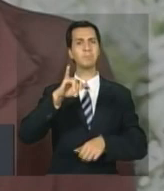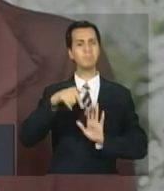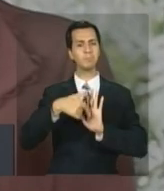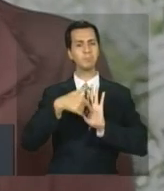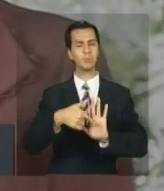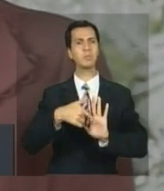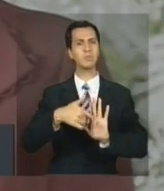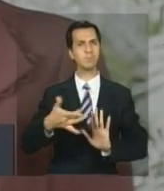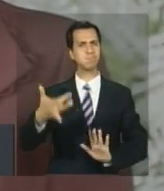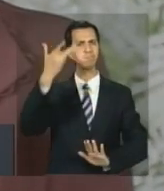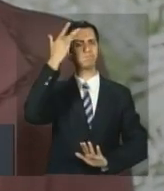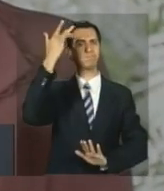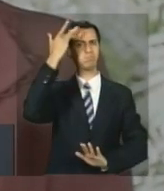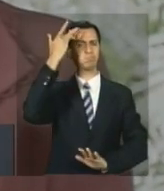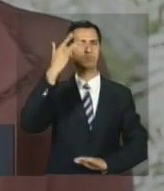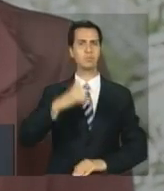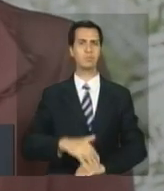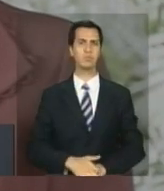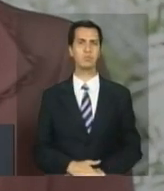démontreront leur capacité